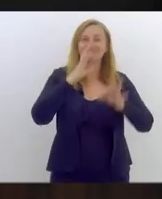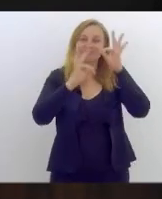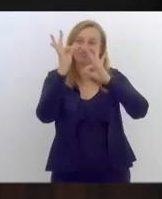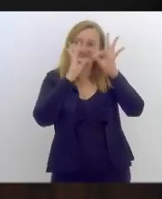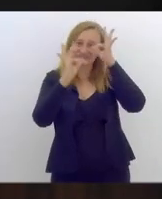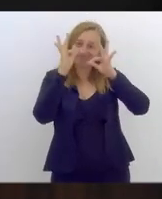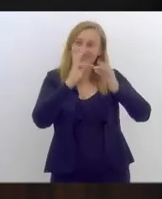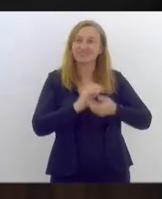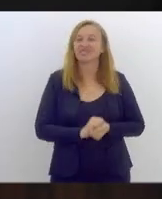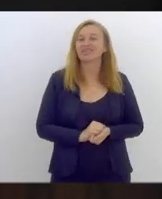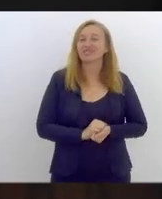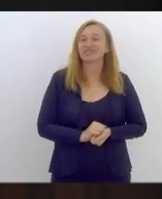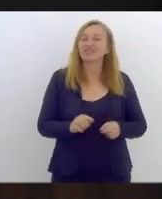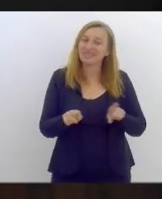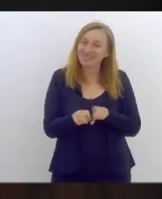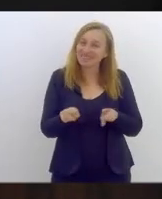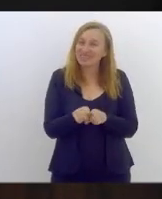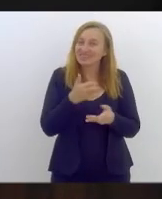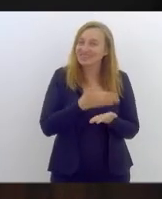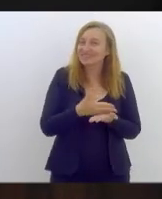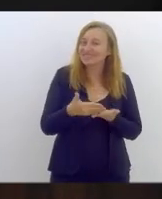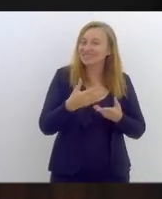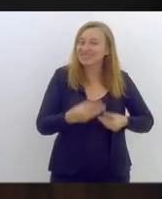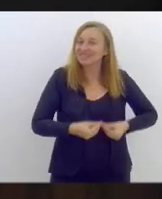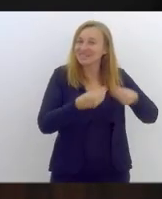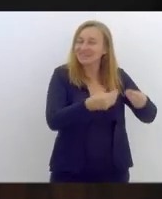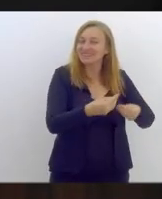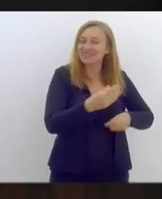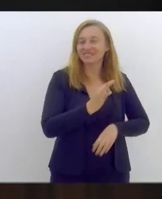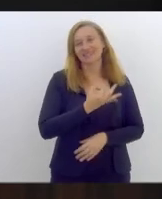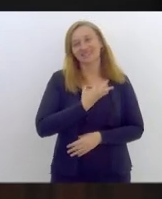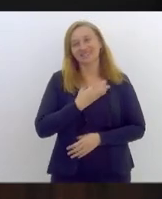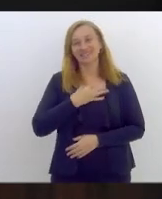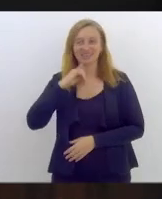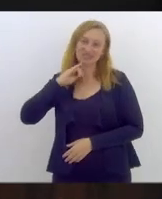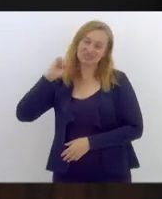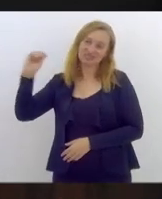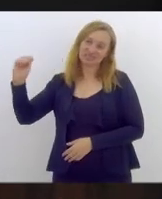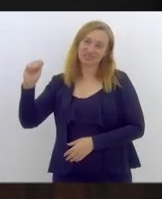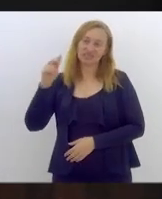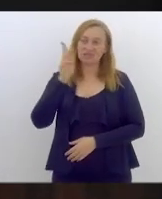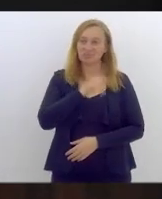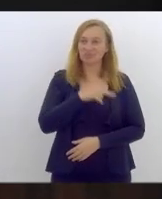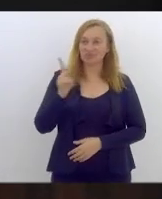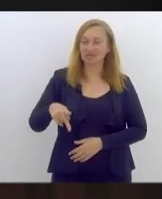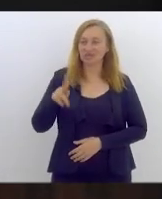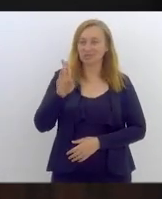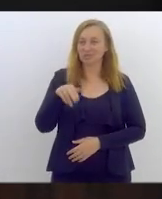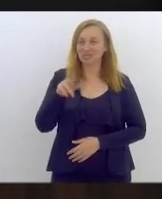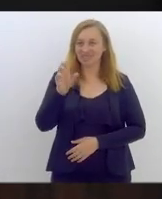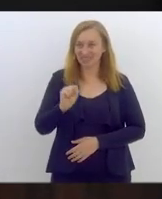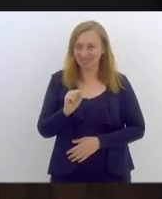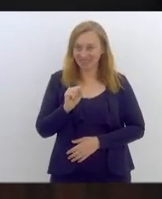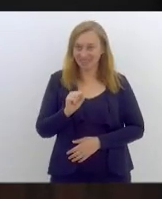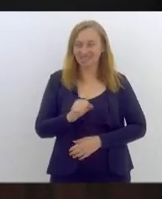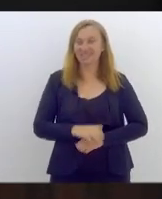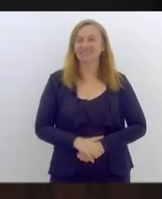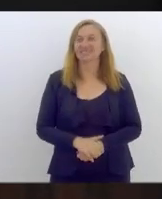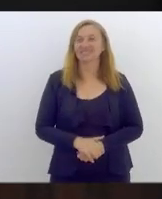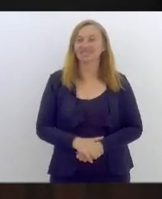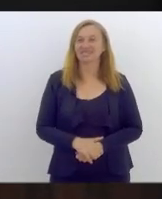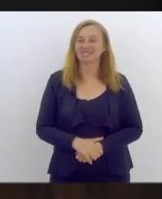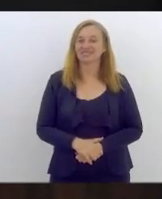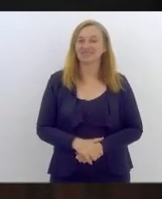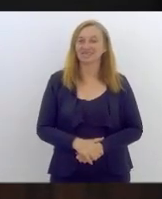tecnologia, também inicio a entrega de medalha Tiradentes ao professor Muniz Sodré.